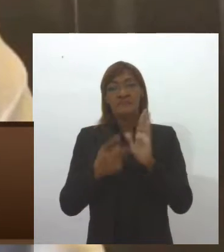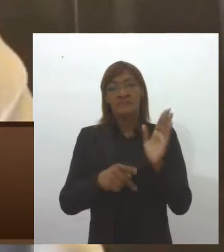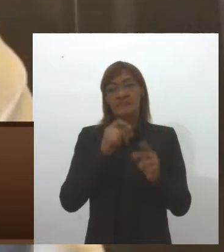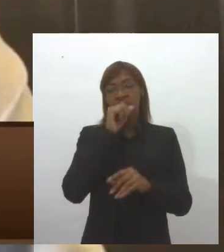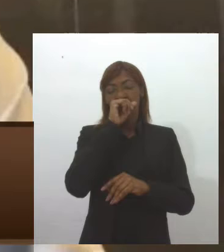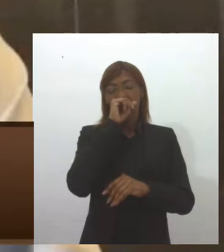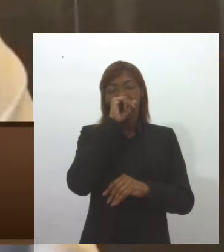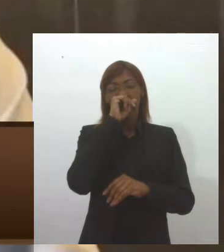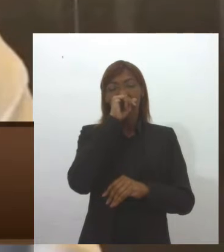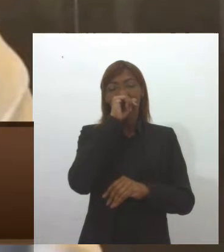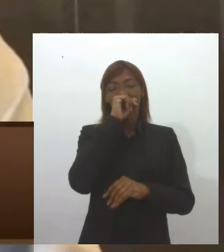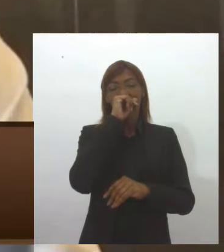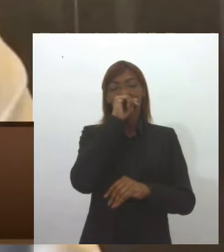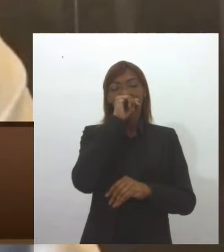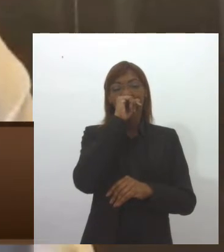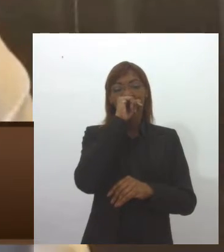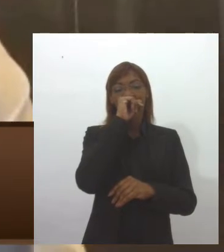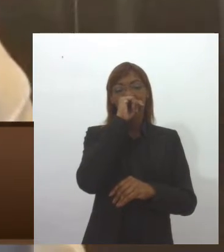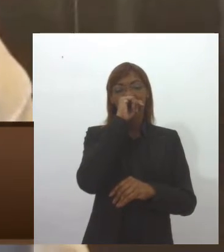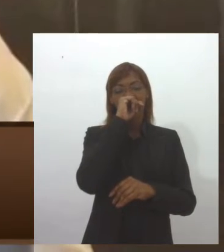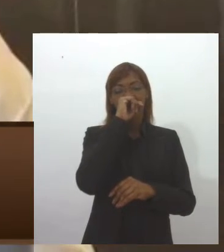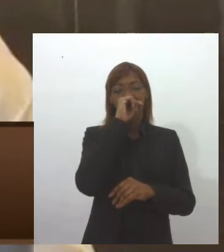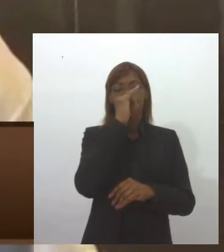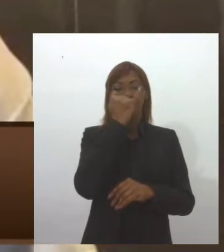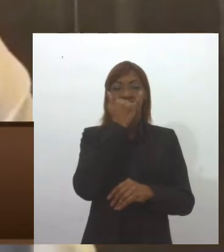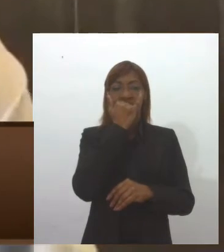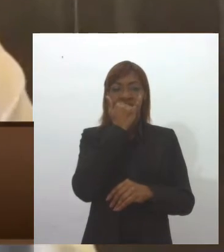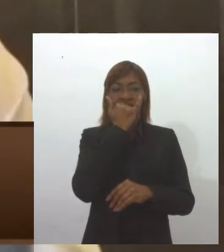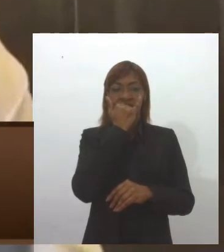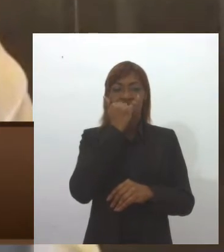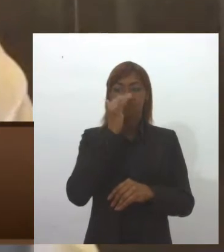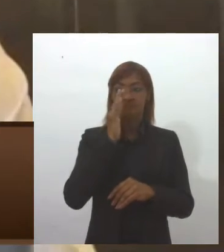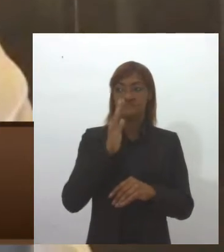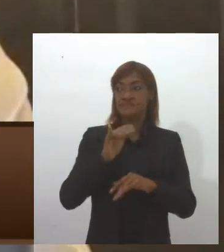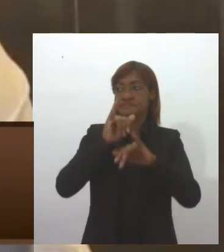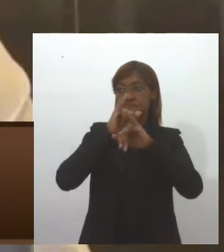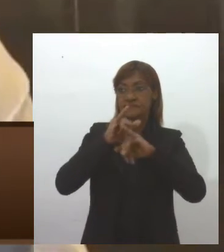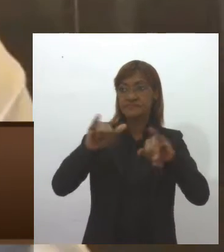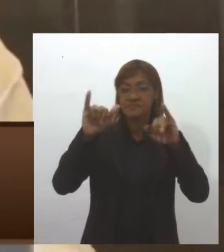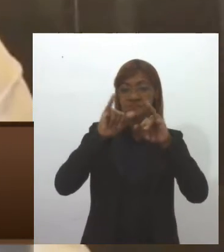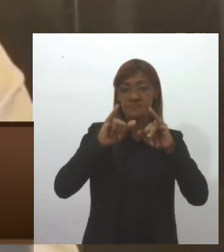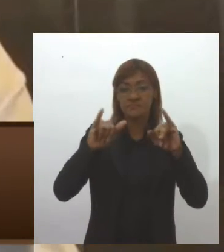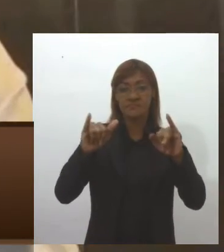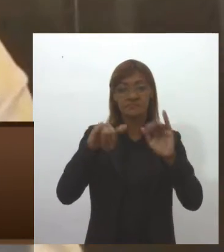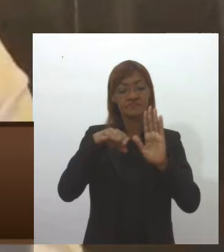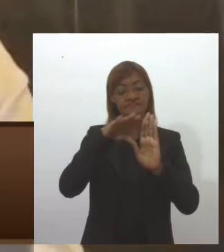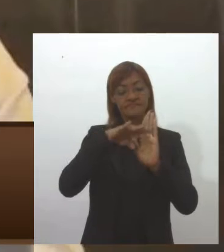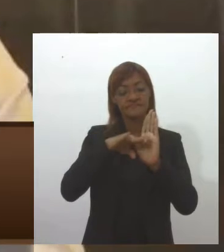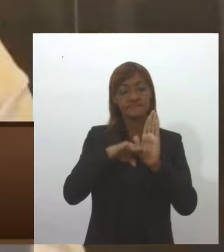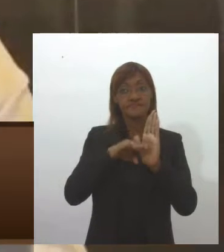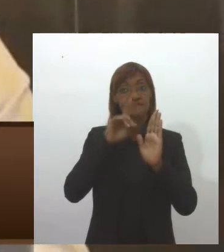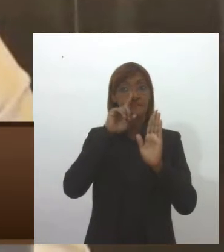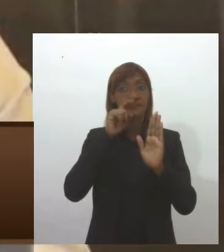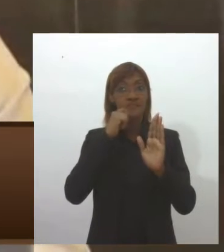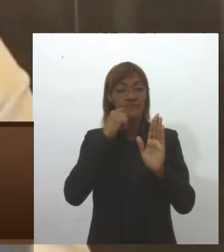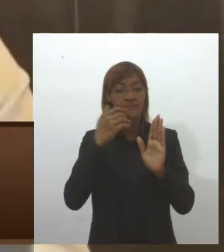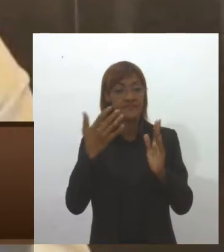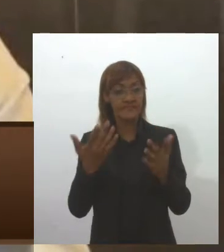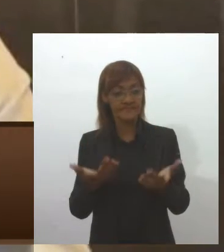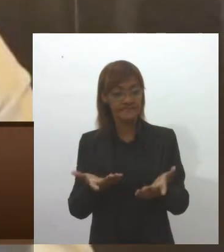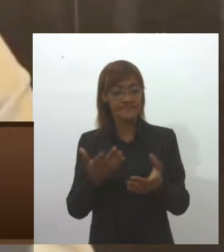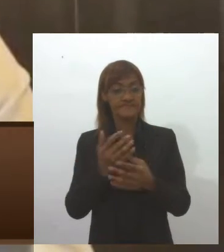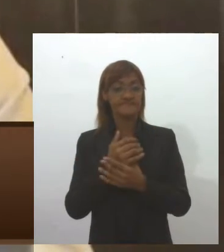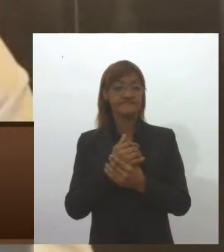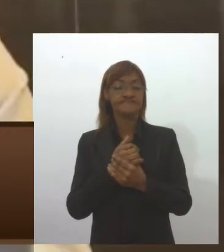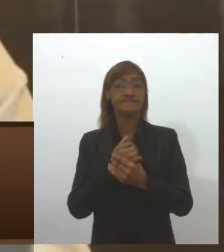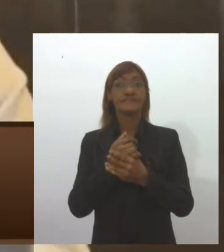de Aracaju para divulgação do destino Aracaju, dentro daquilo que eu falei, colocar o destino Aracaju nas prateleiras. Esse